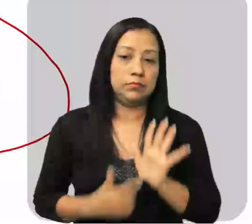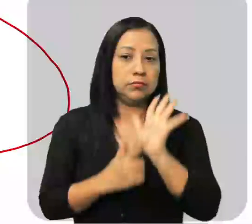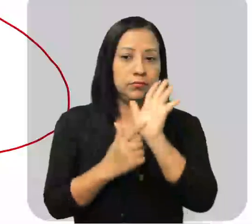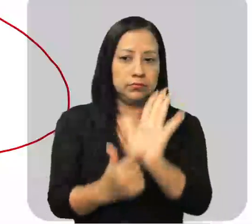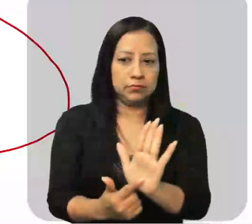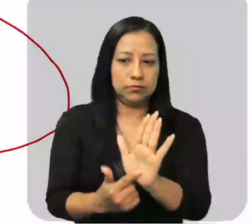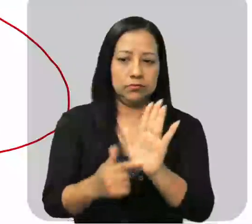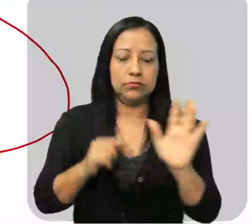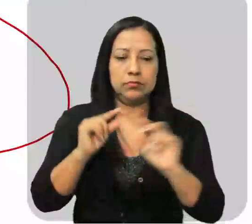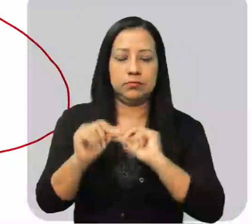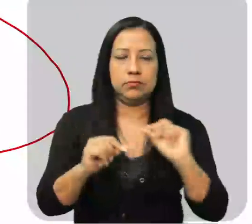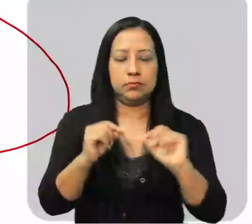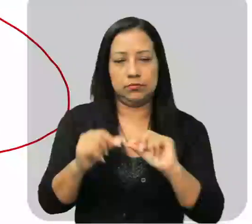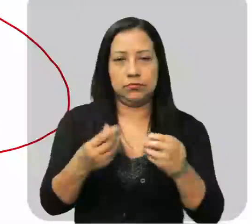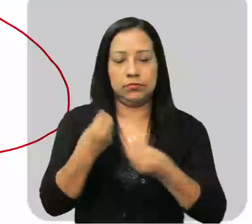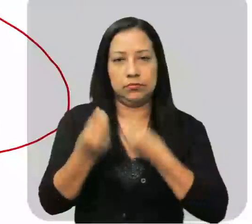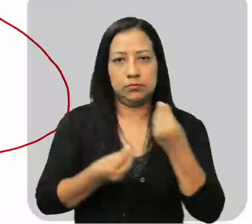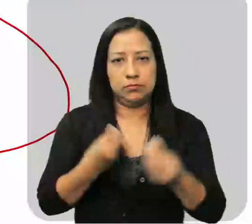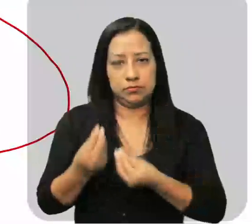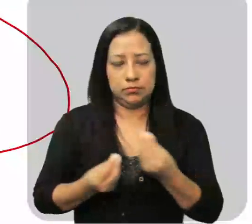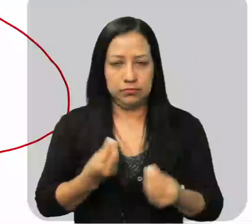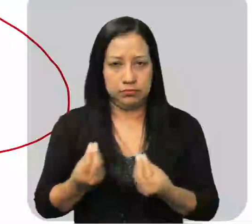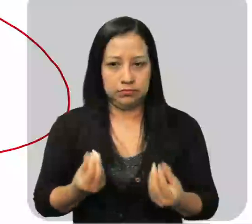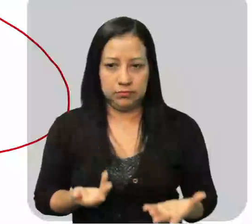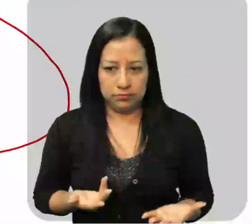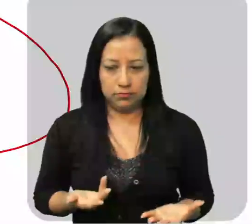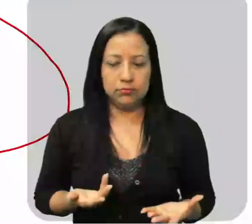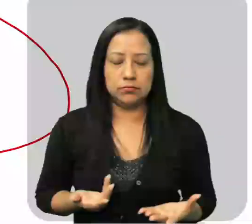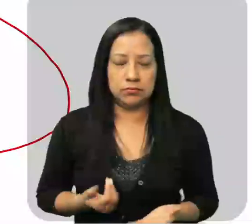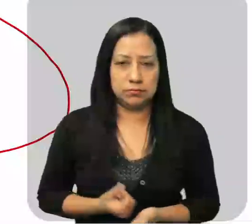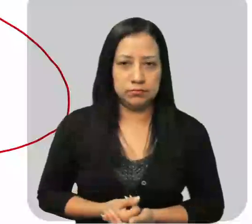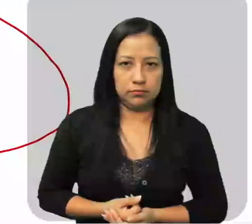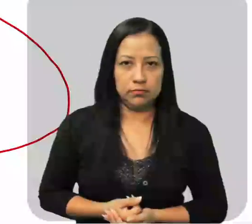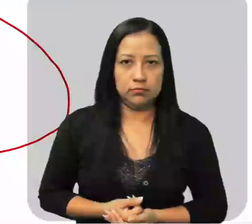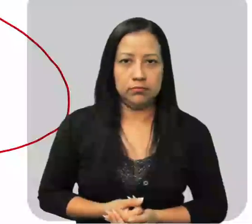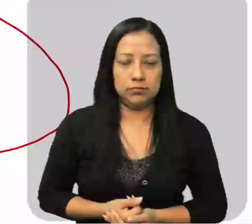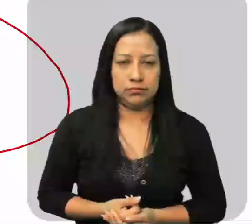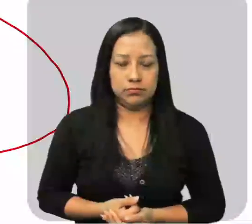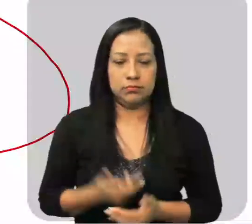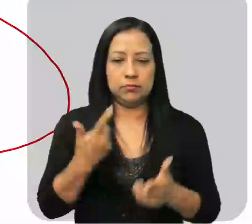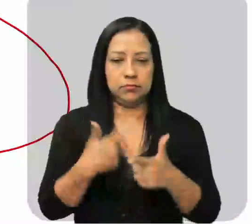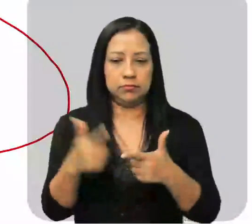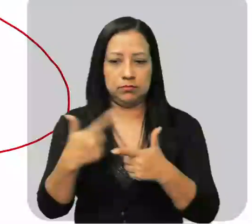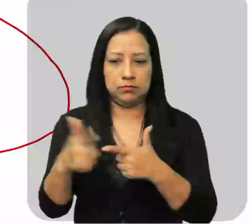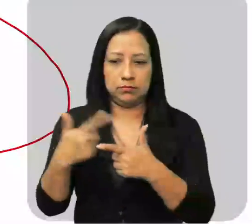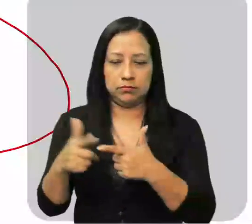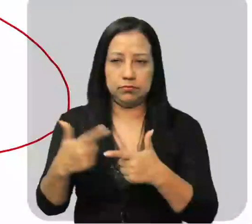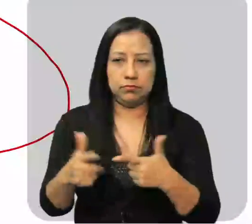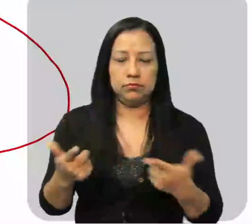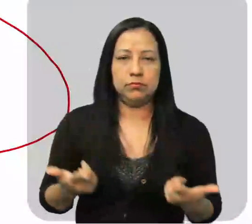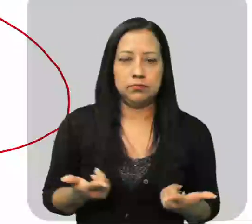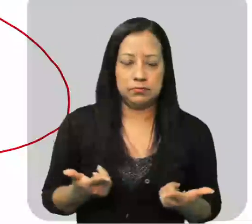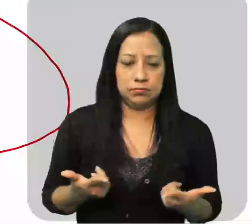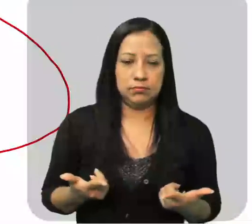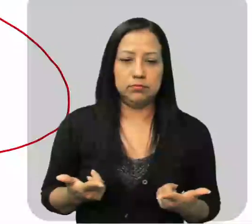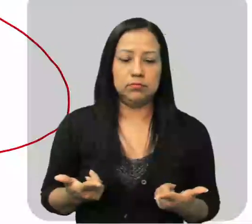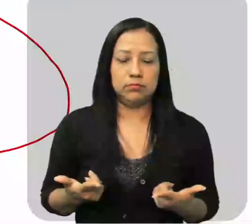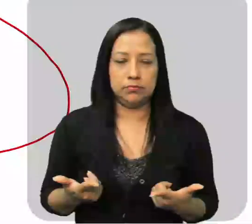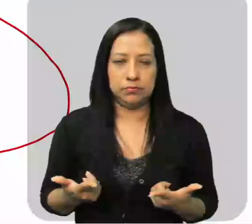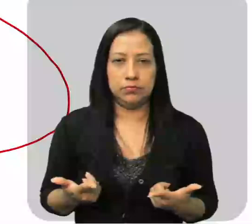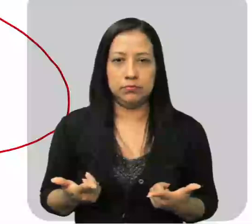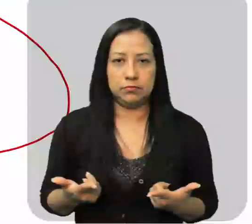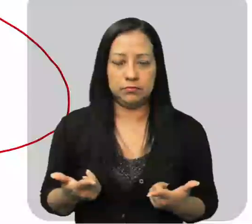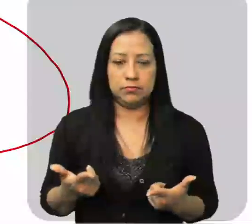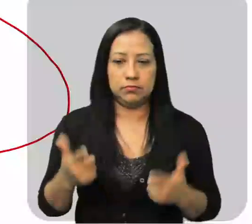esse mapinha aqui, ó, essa charge, nos demonstra aí, de uma forma, digamos que